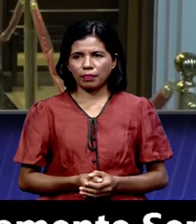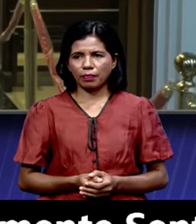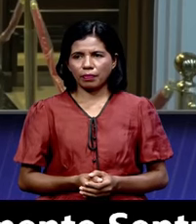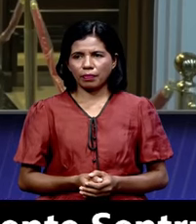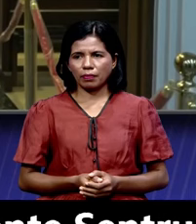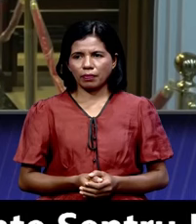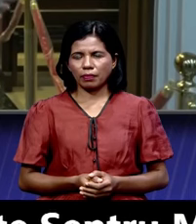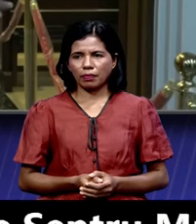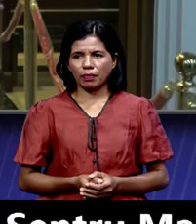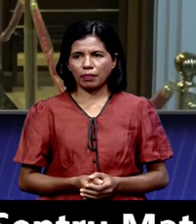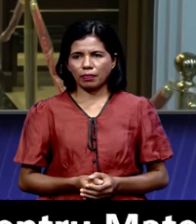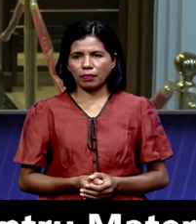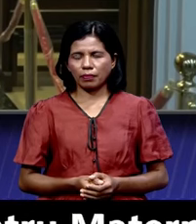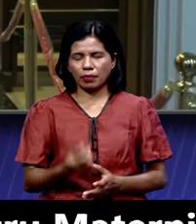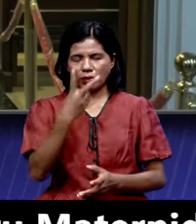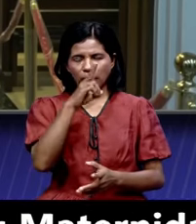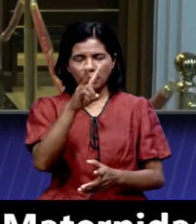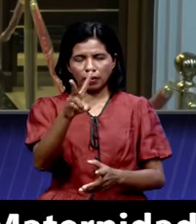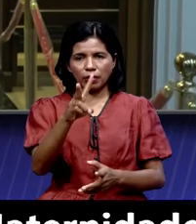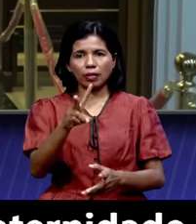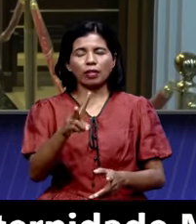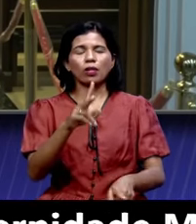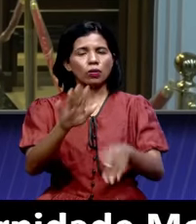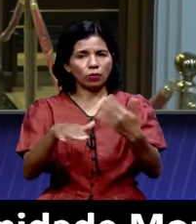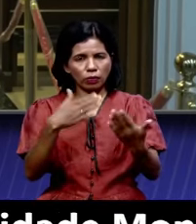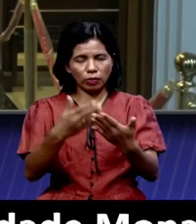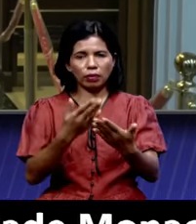Obrigado, Julia. Ouvinte ao telespectador, Calandia.